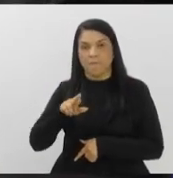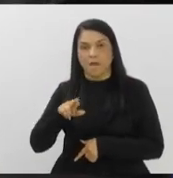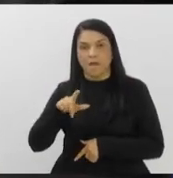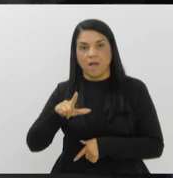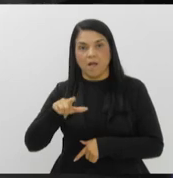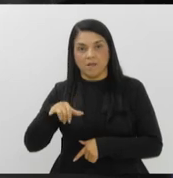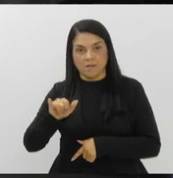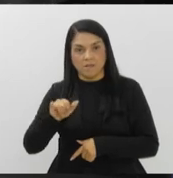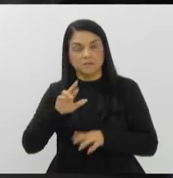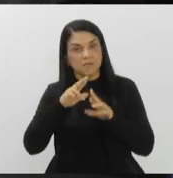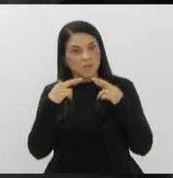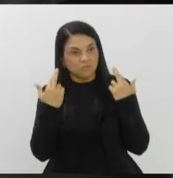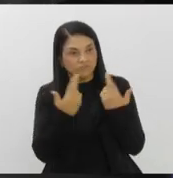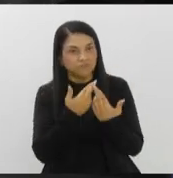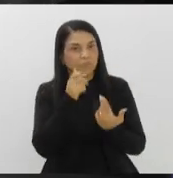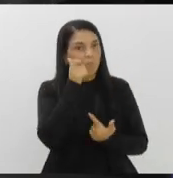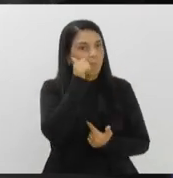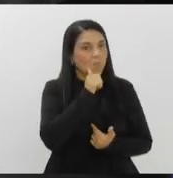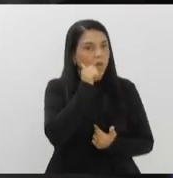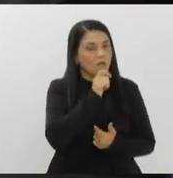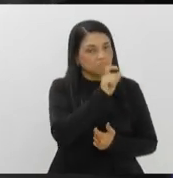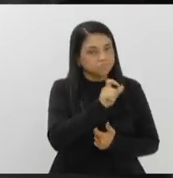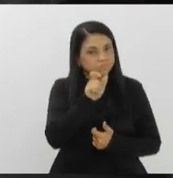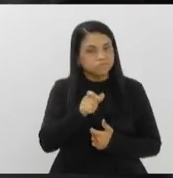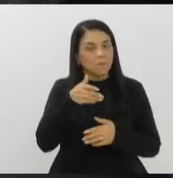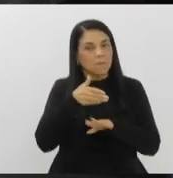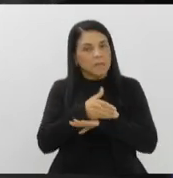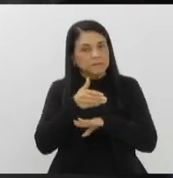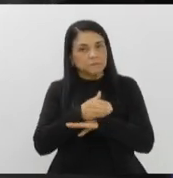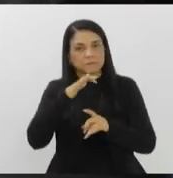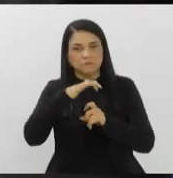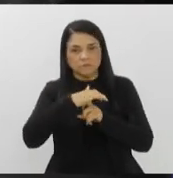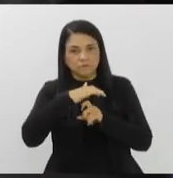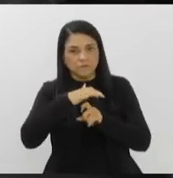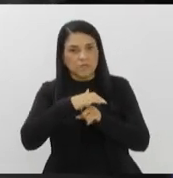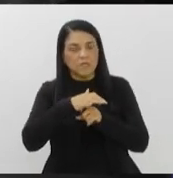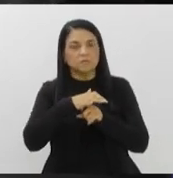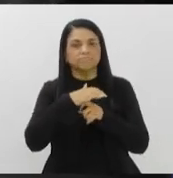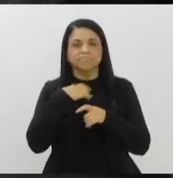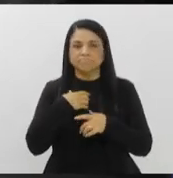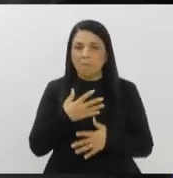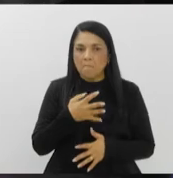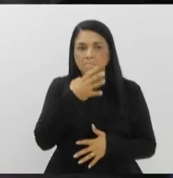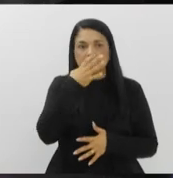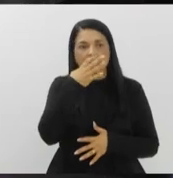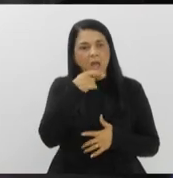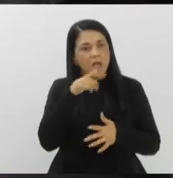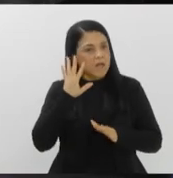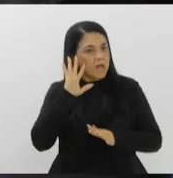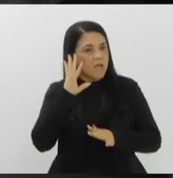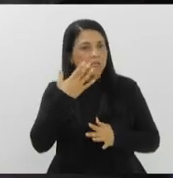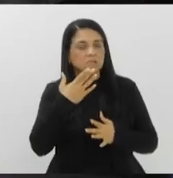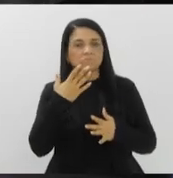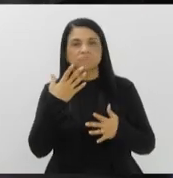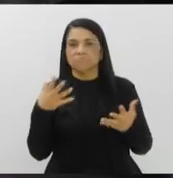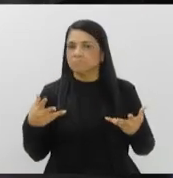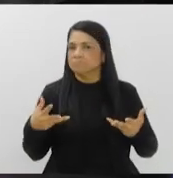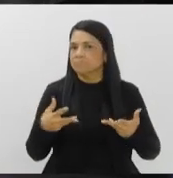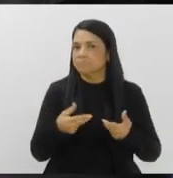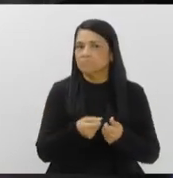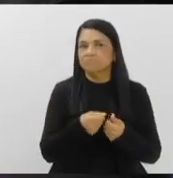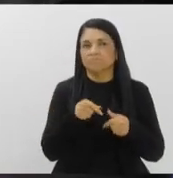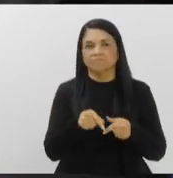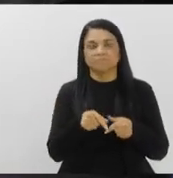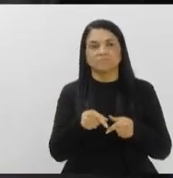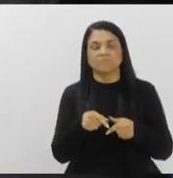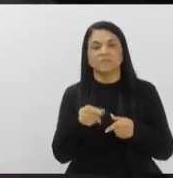reunimos, principalmente com as mulheres, né, participantes das feiras, e a gente viu assim, coisas incríveis, soluções maravilhosas, como um grupo de mulheres